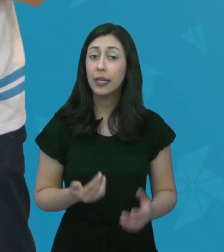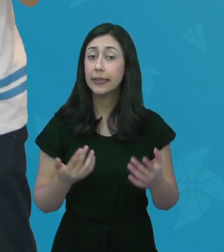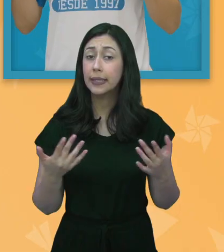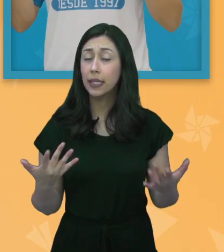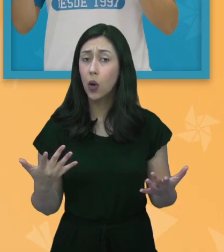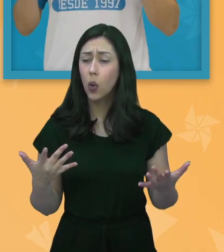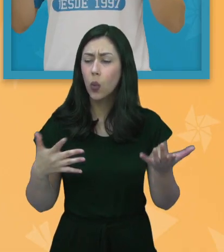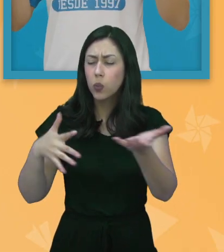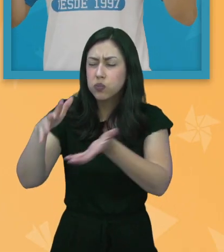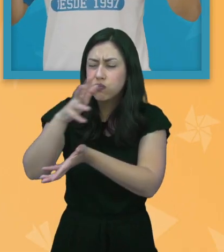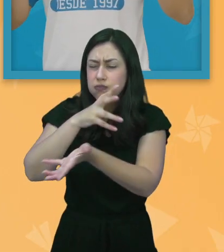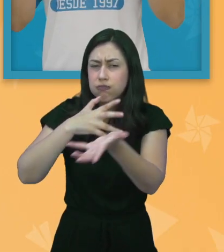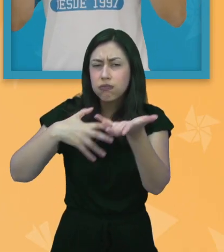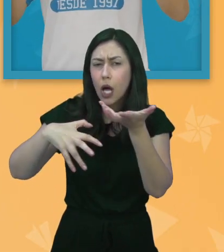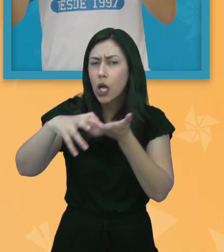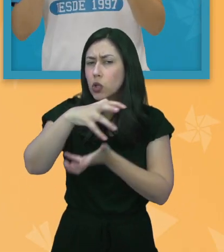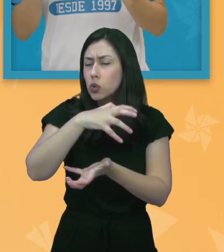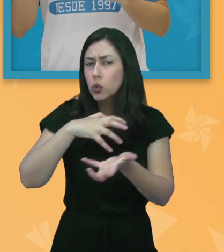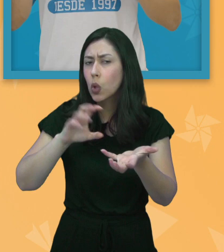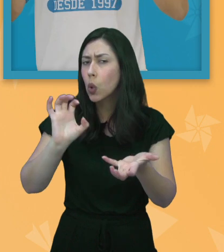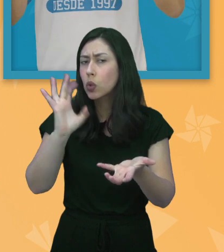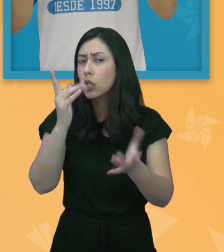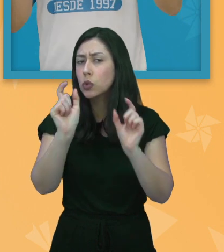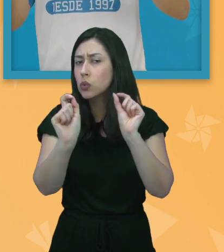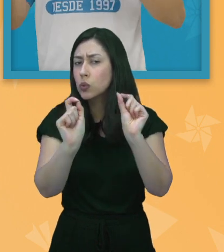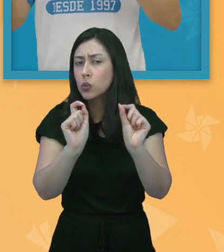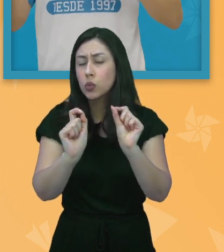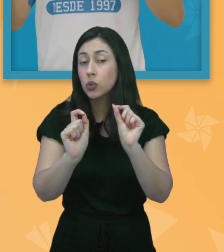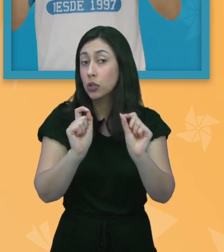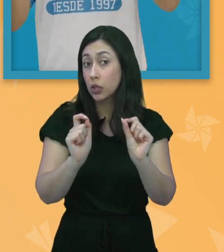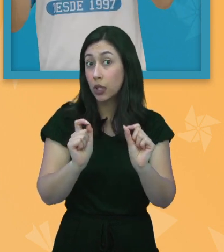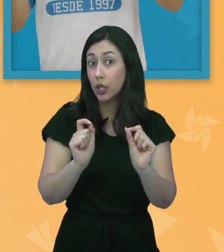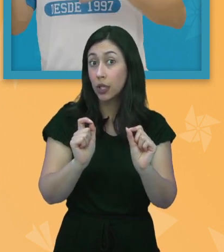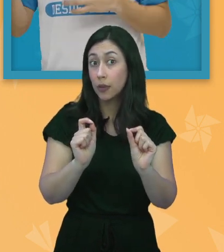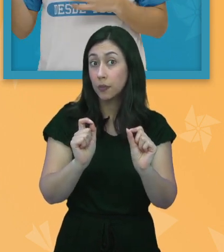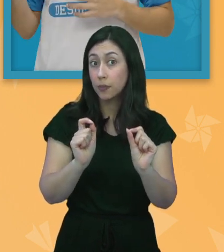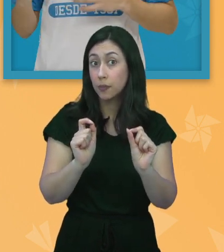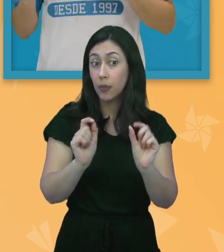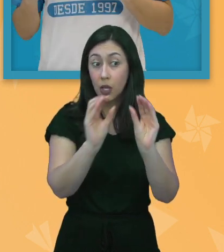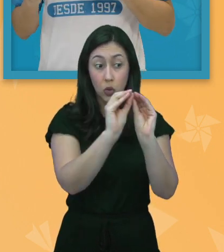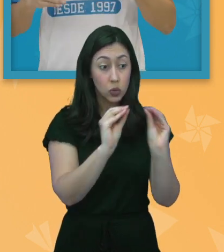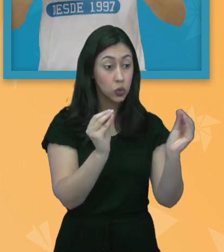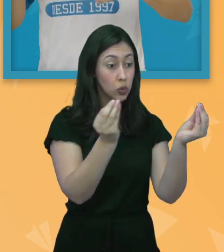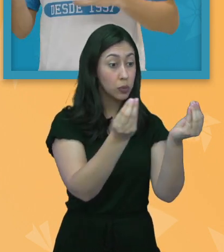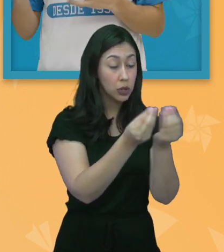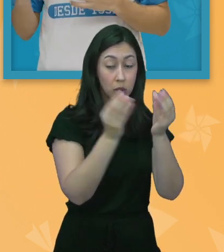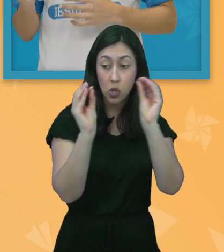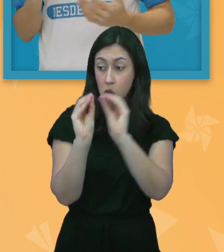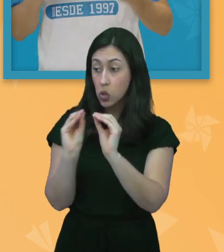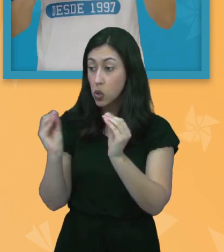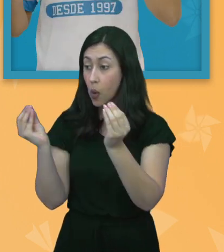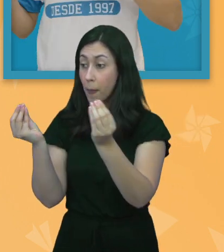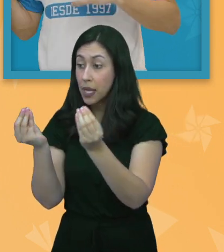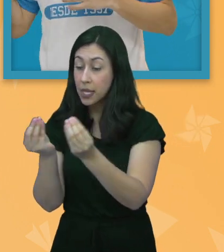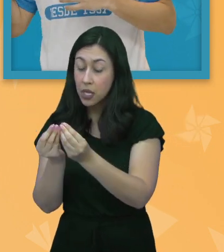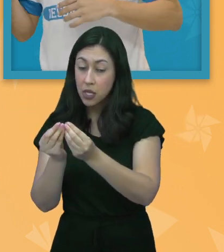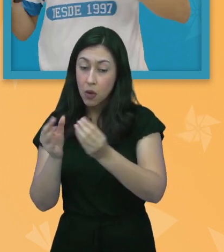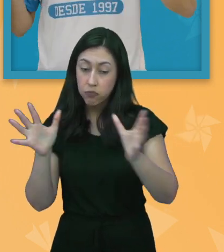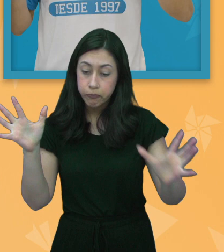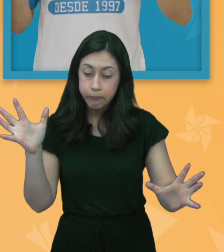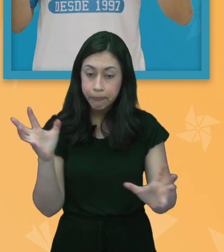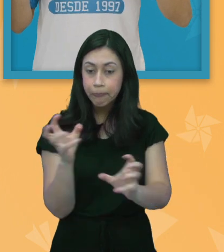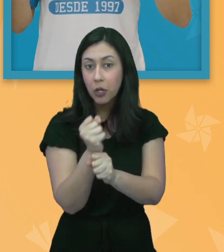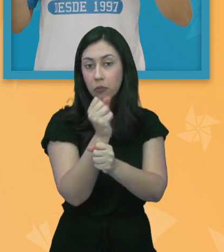Por fim, a mistura ela é a junção de duas ou mais substâncias puras, como falei